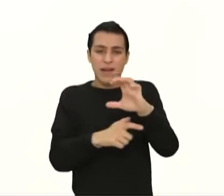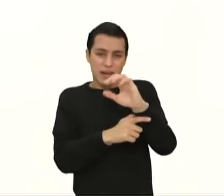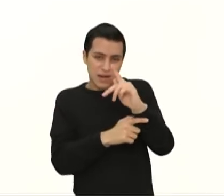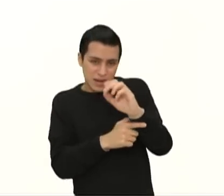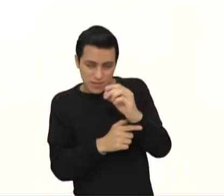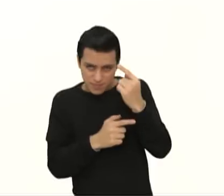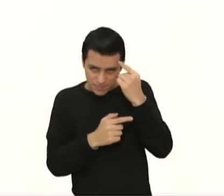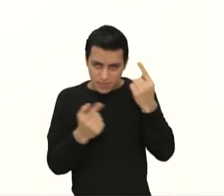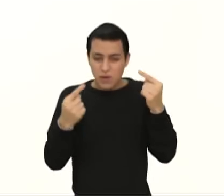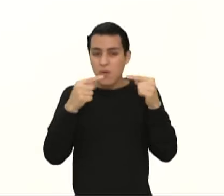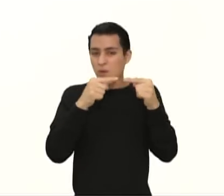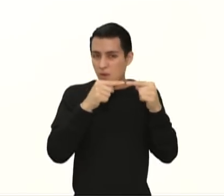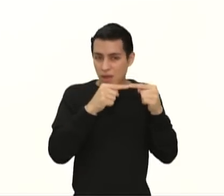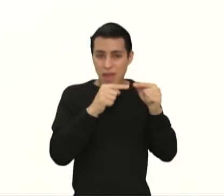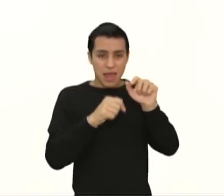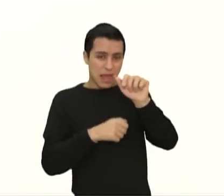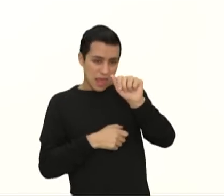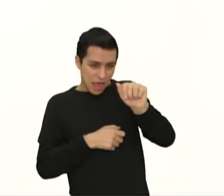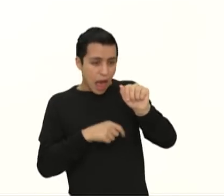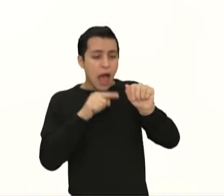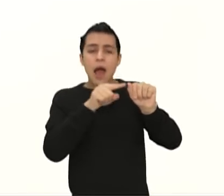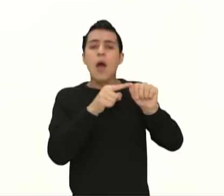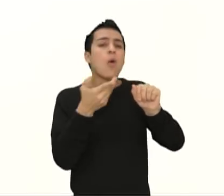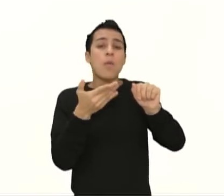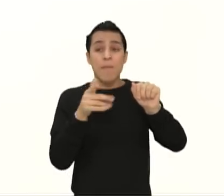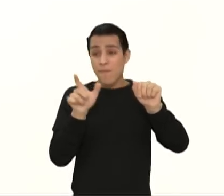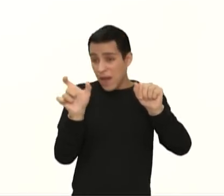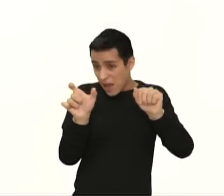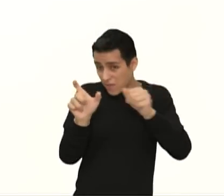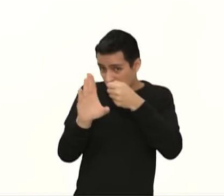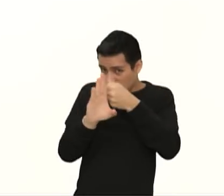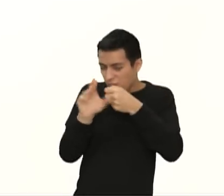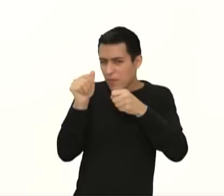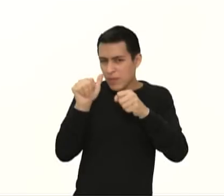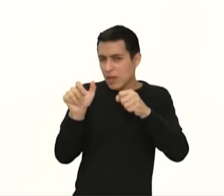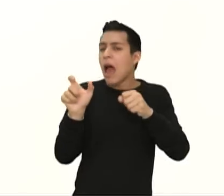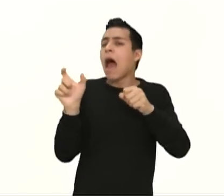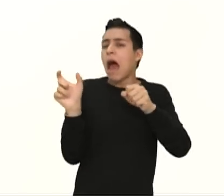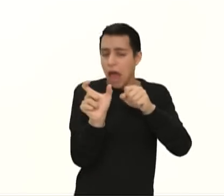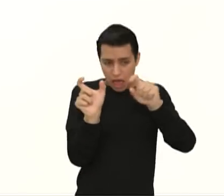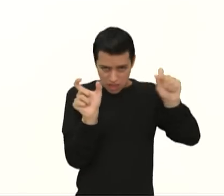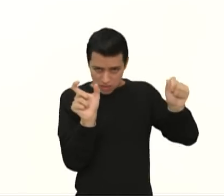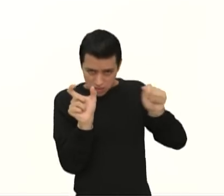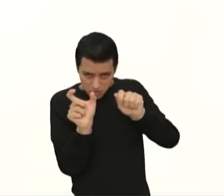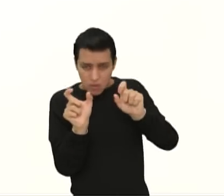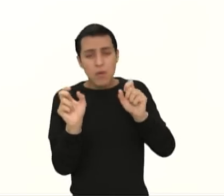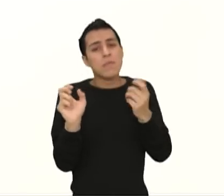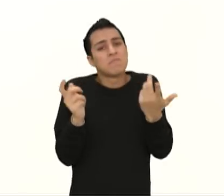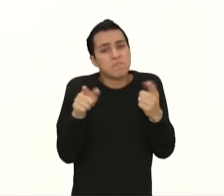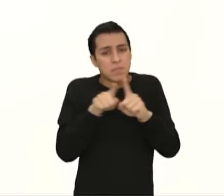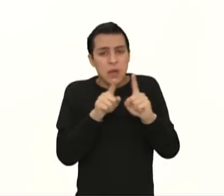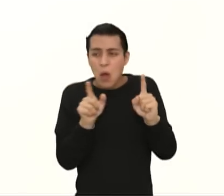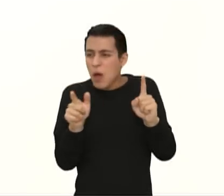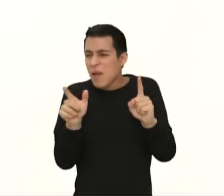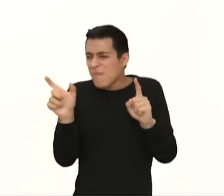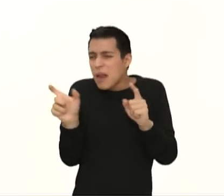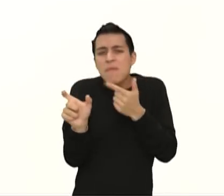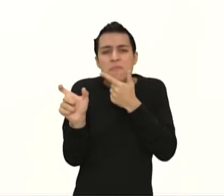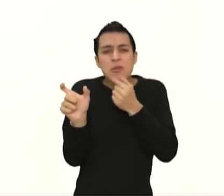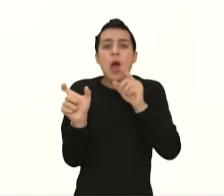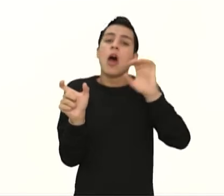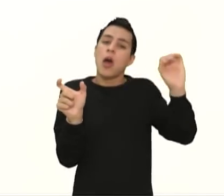concordância. A antes de substantivos femininos, o antes de